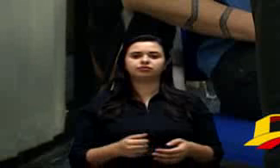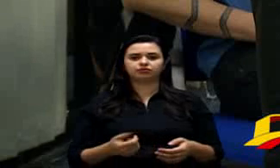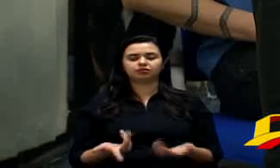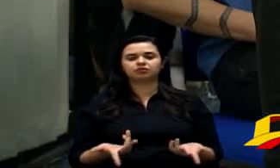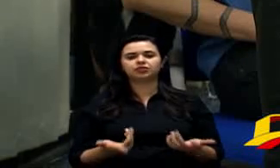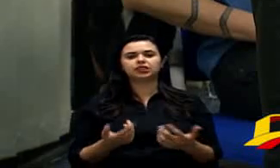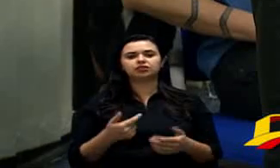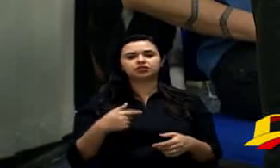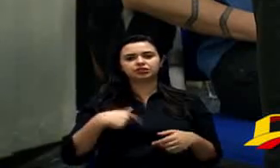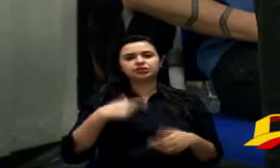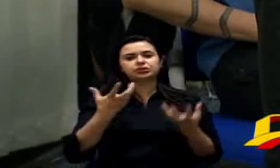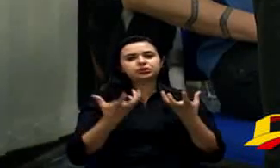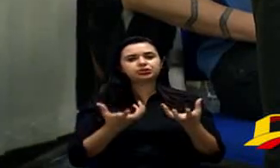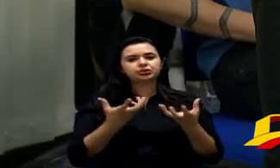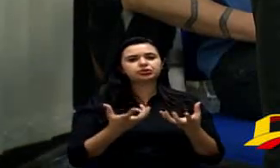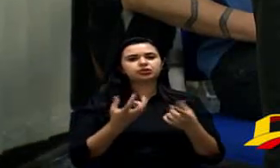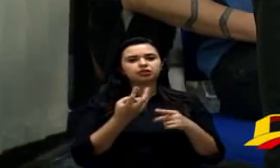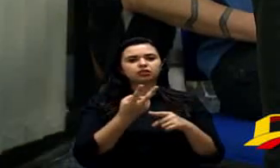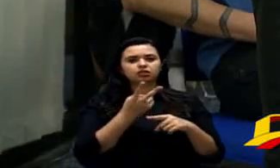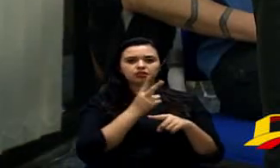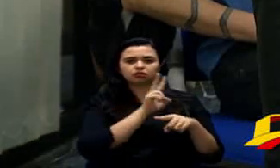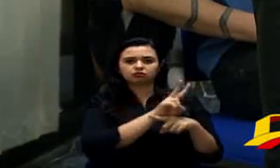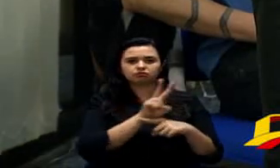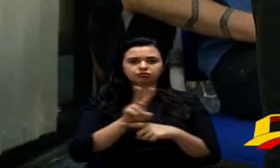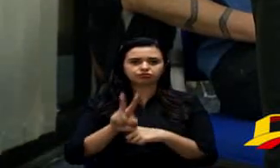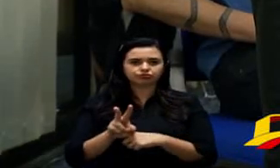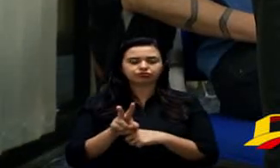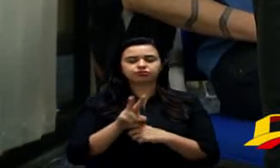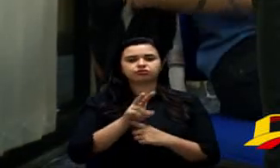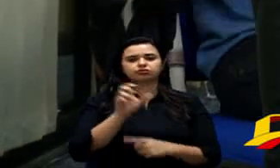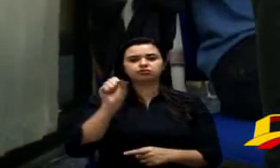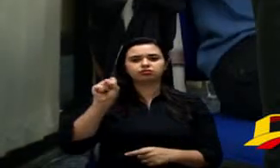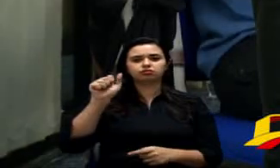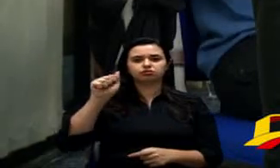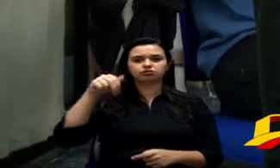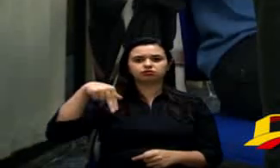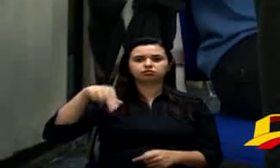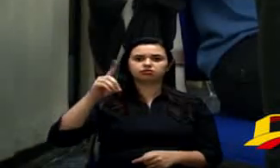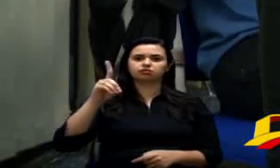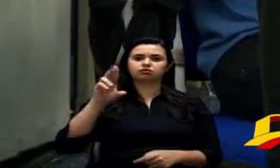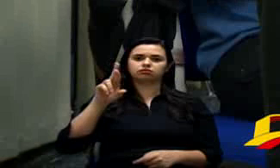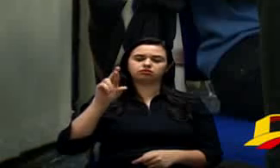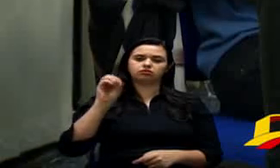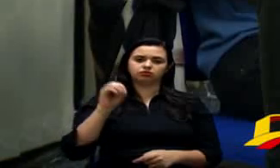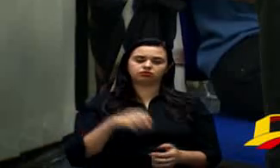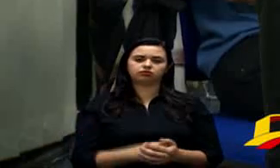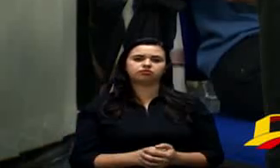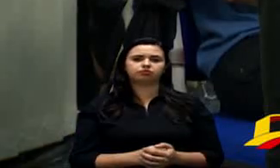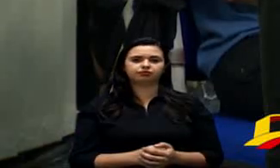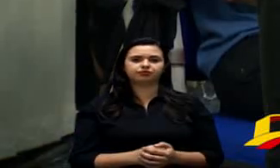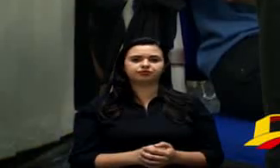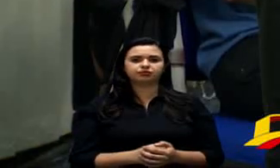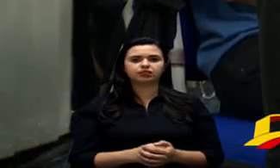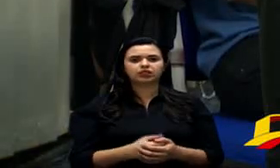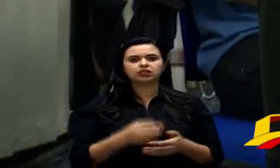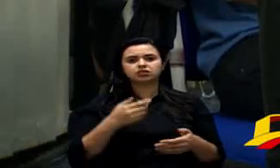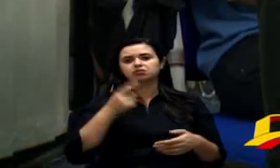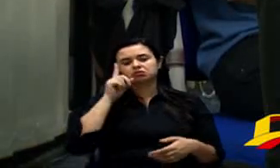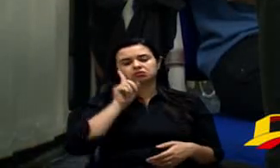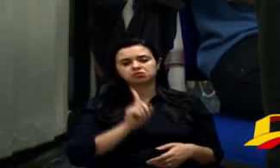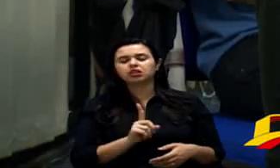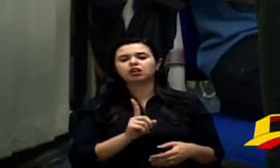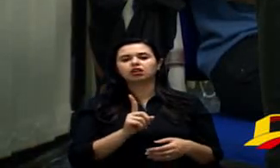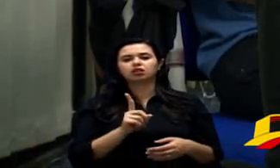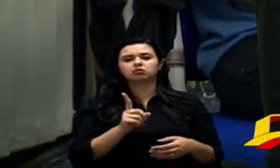direitos dos animais e é o bem-estar do Sandro. Tá? Independente de onde seja o destino dele, a gente vai estar acompanhando